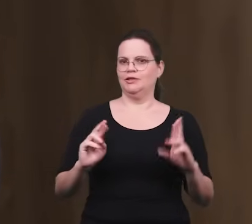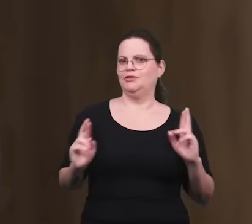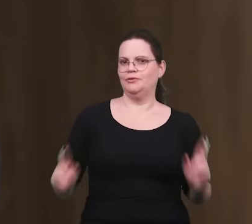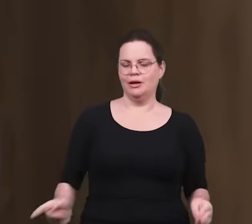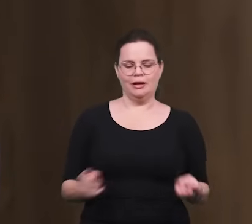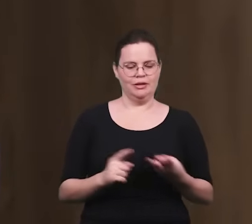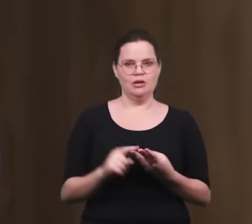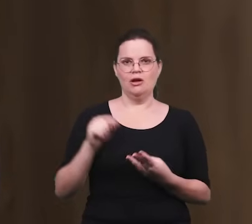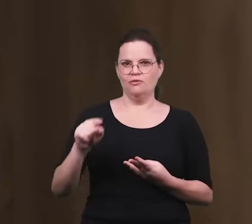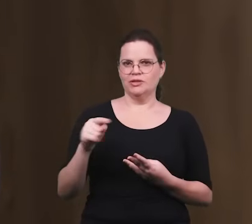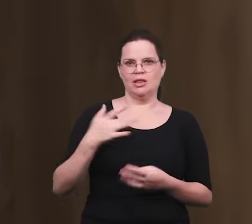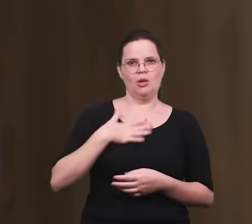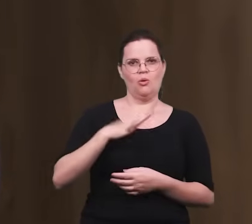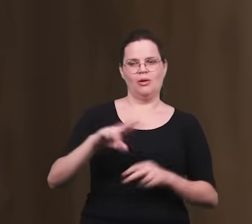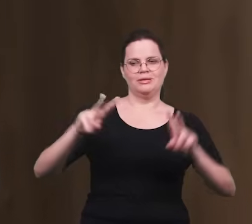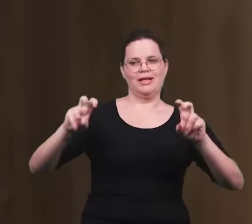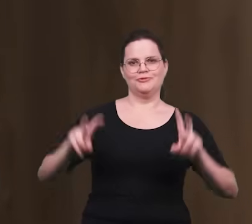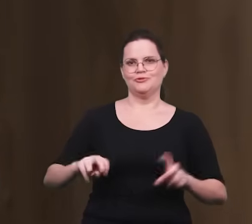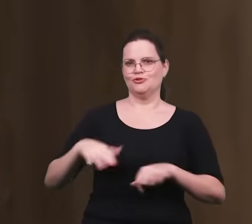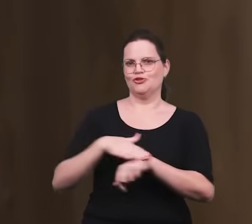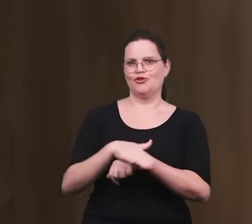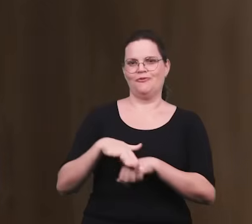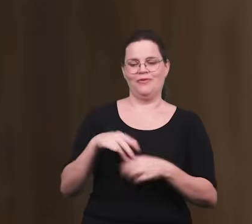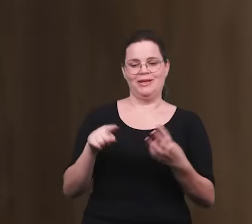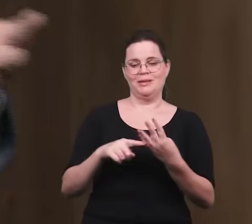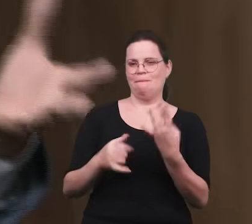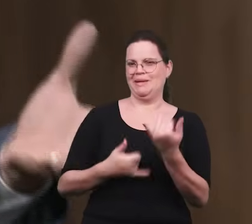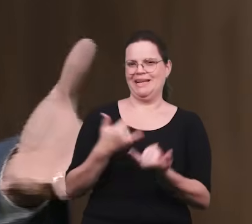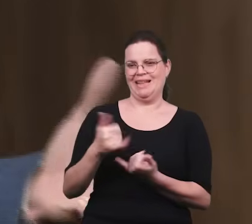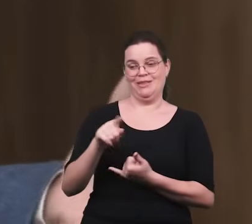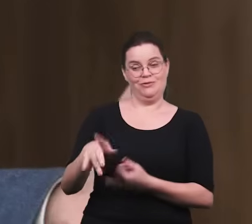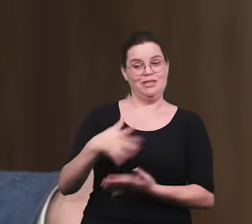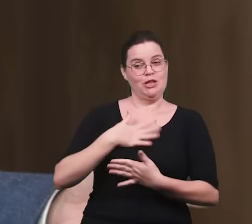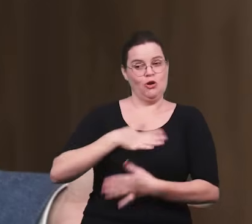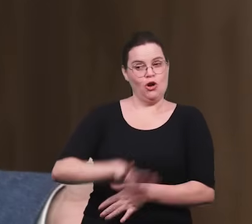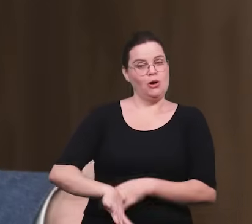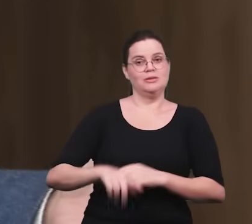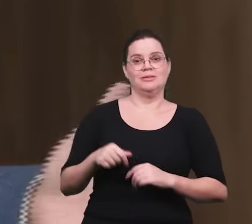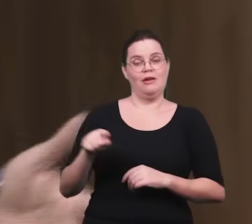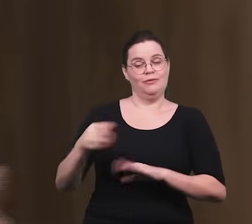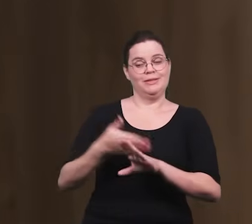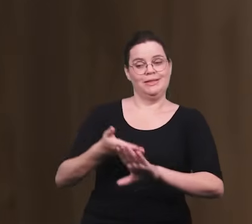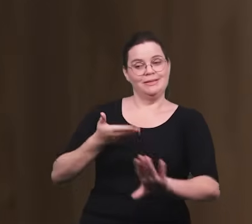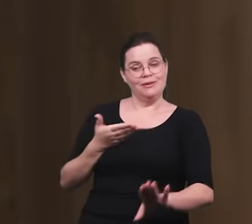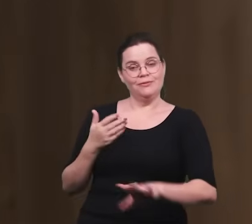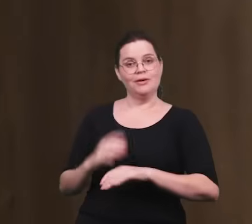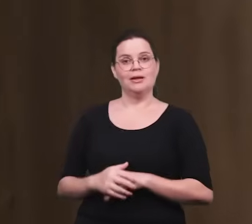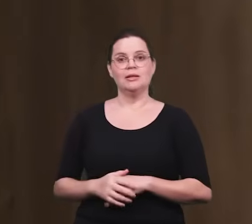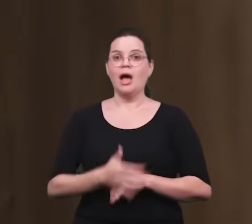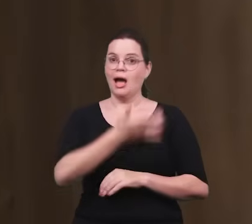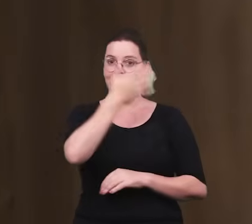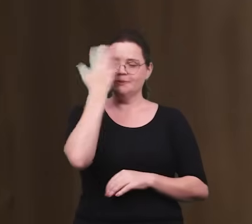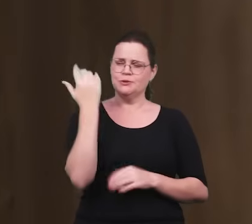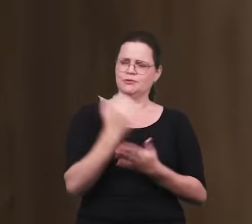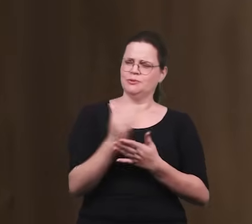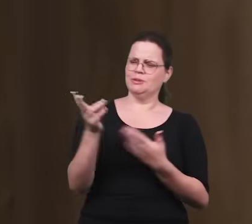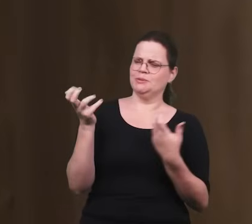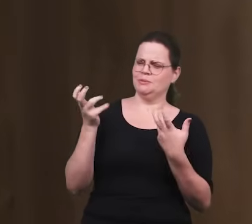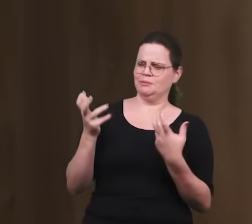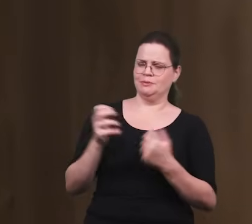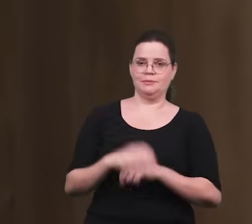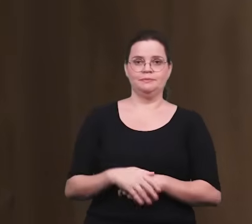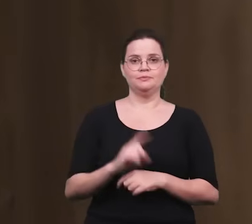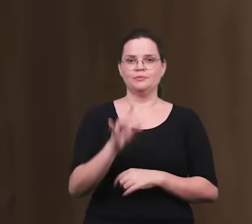entra em certas conversas, certas brincadeiras que não glorificam o Senhor, você não vai participar. Então, um exemplo